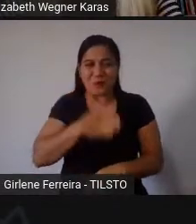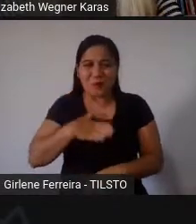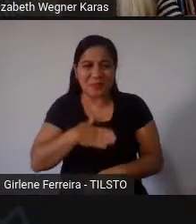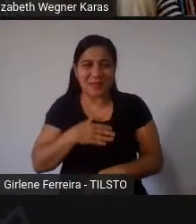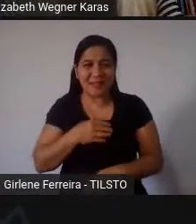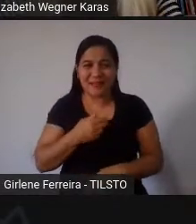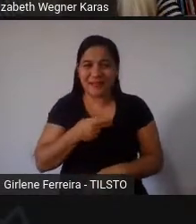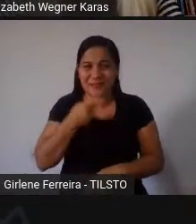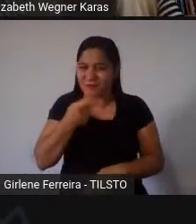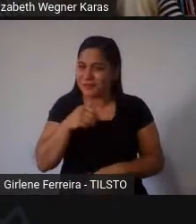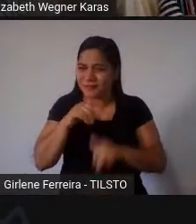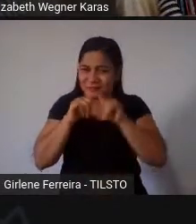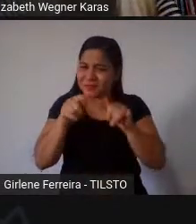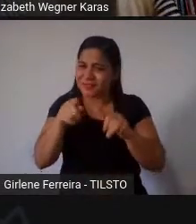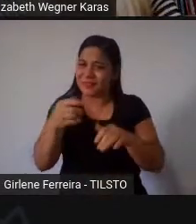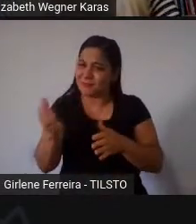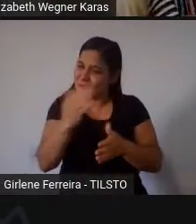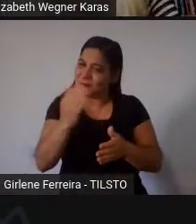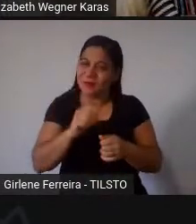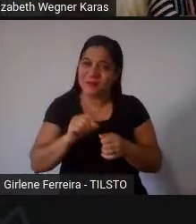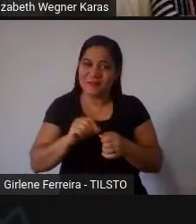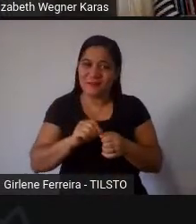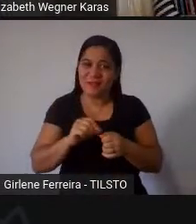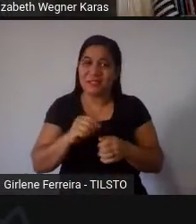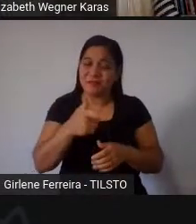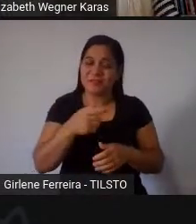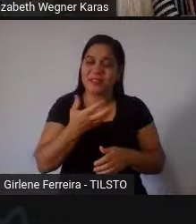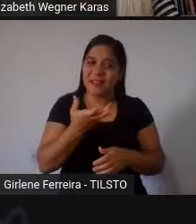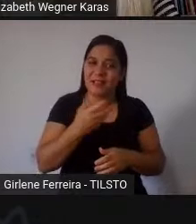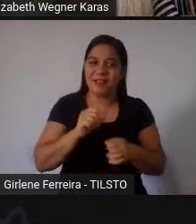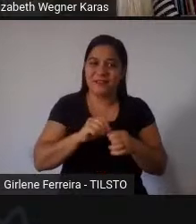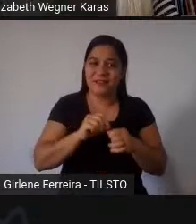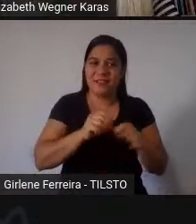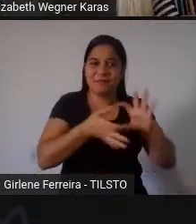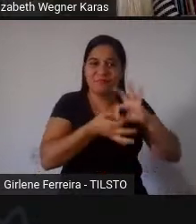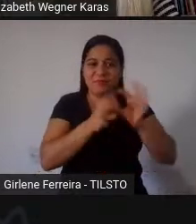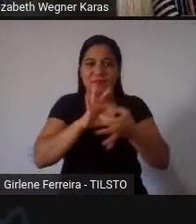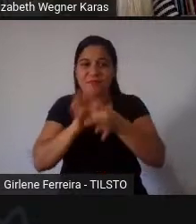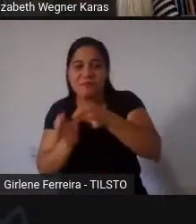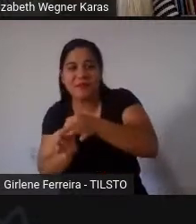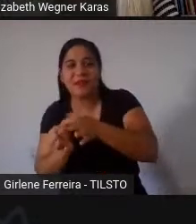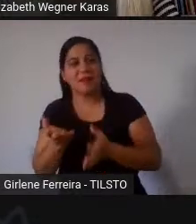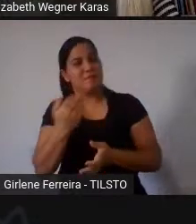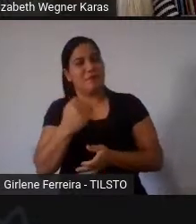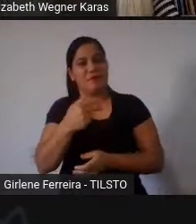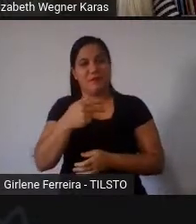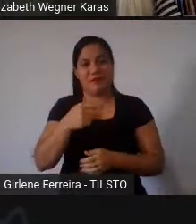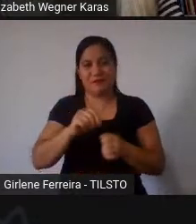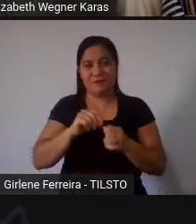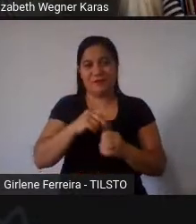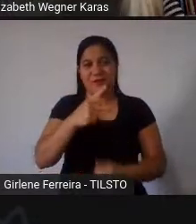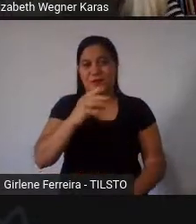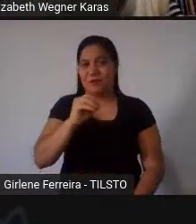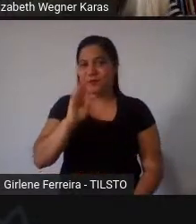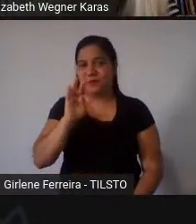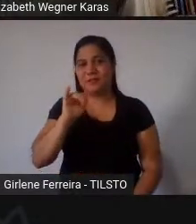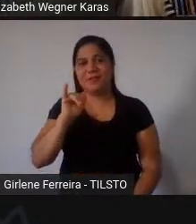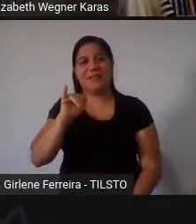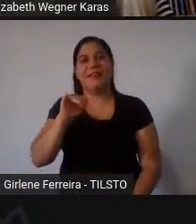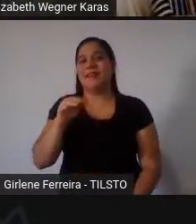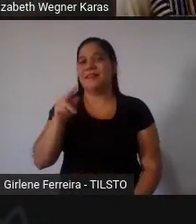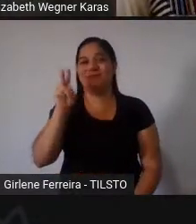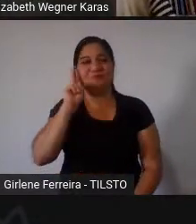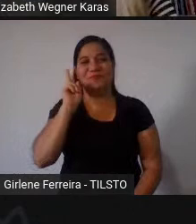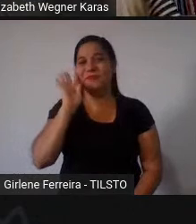para vocês, se alguém quiser fazer Olimpíada, se alguém quer ganhar aí sua medalha, fazer POTI é muito legal. Então você